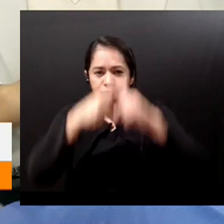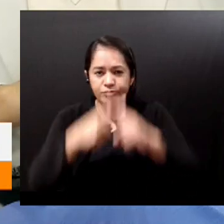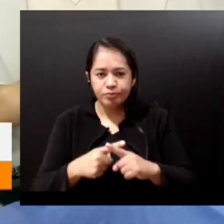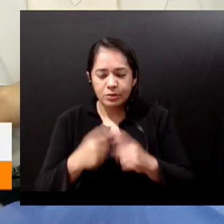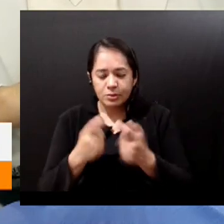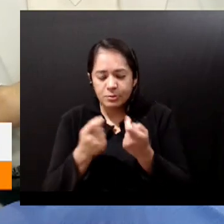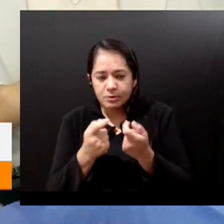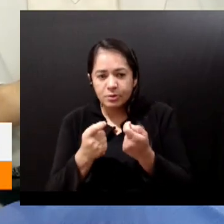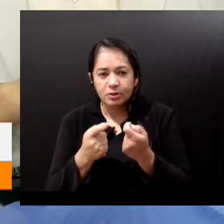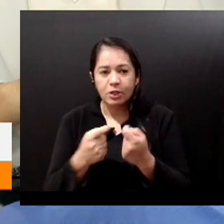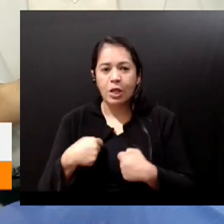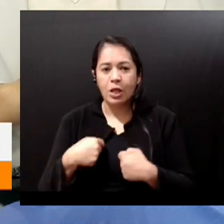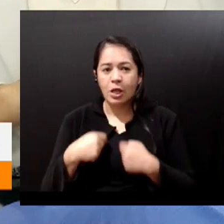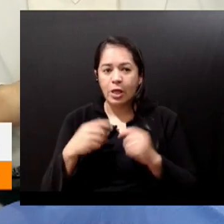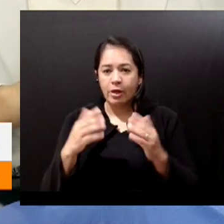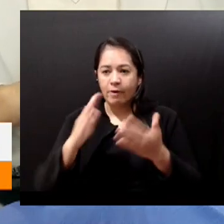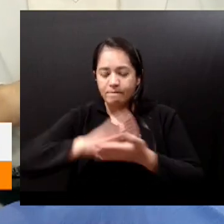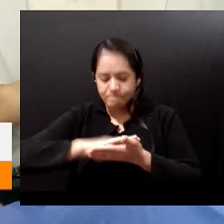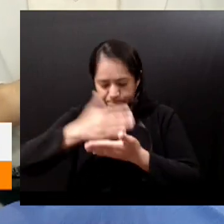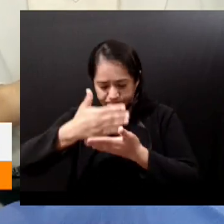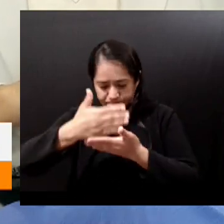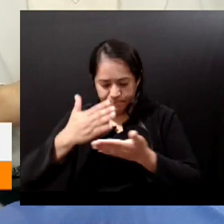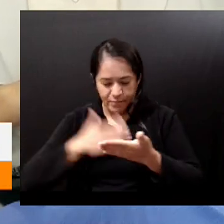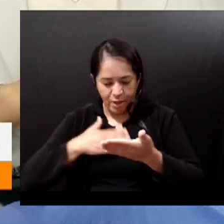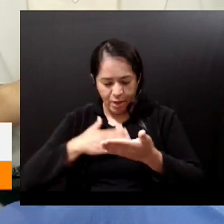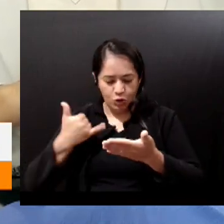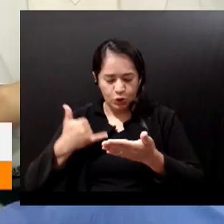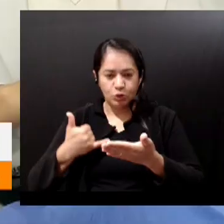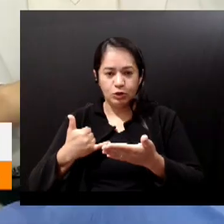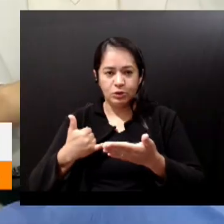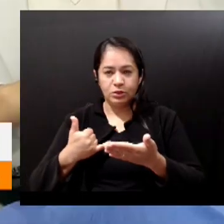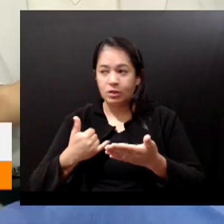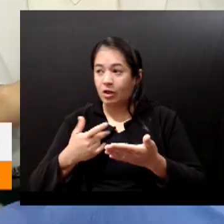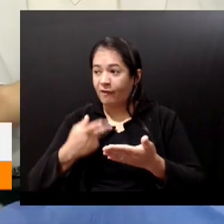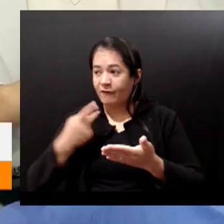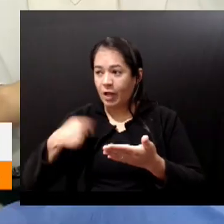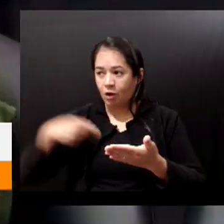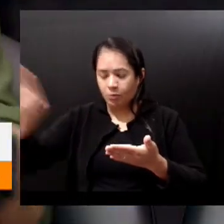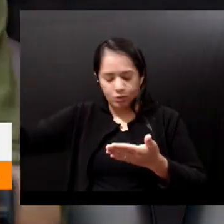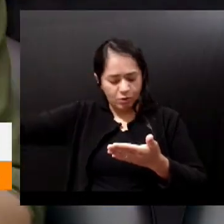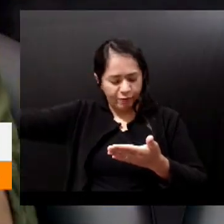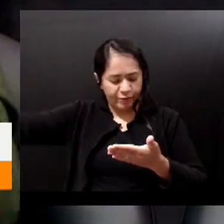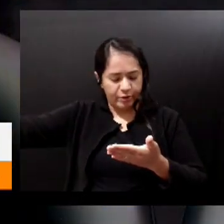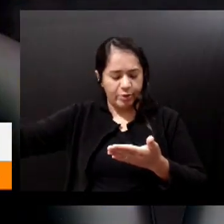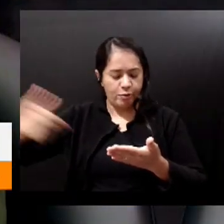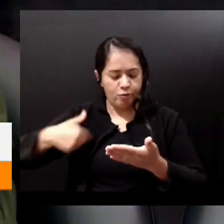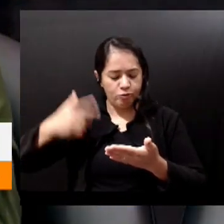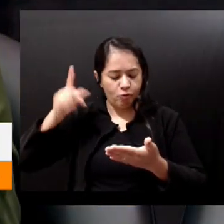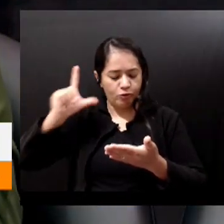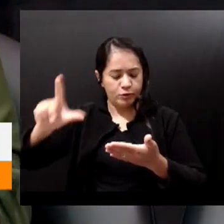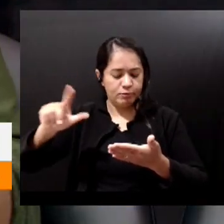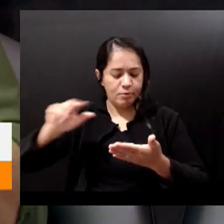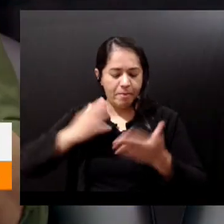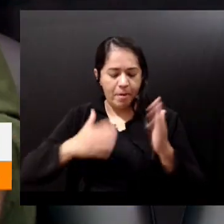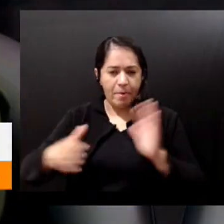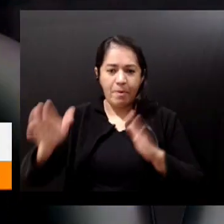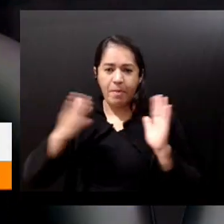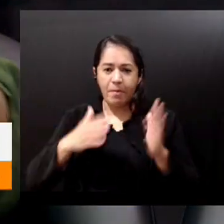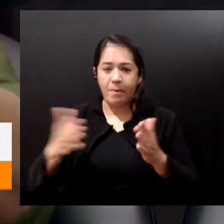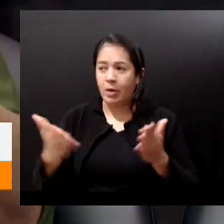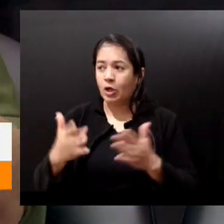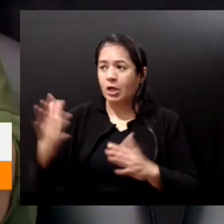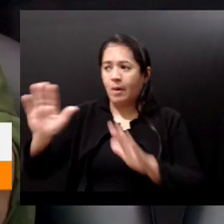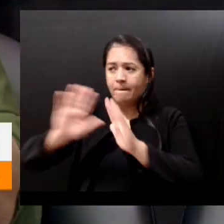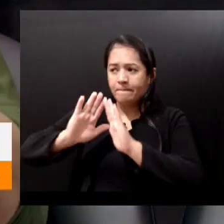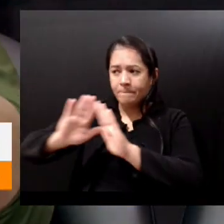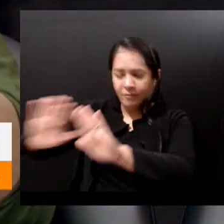minha tela, eu e meu celular, não fale comigo, eu estou aqui ganhando meus pontos, estou produzindo alguma coisa agora, não me toque. Então nós